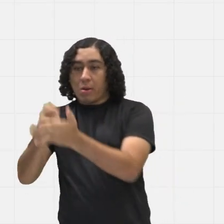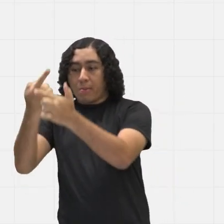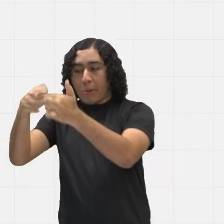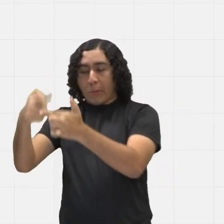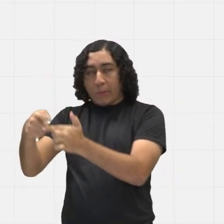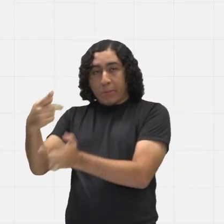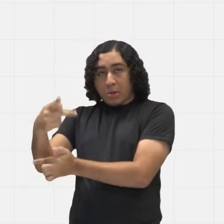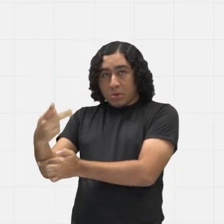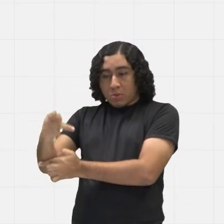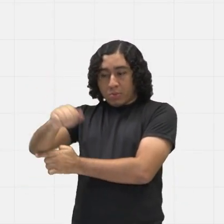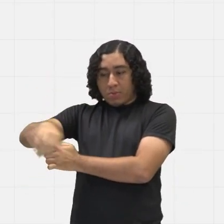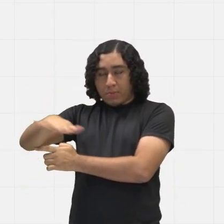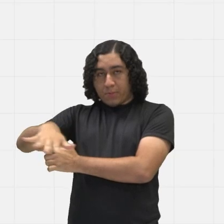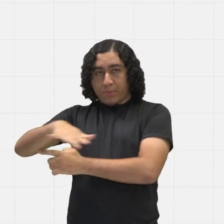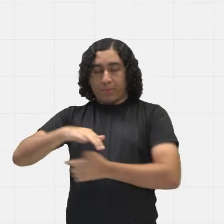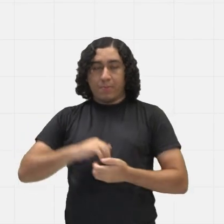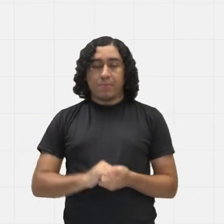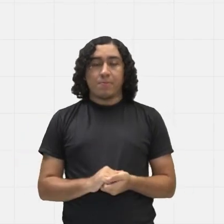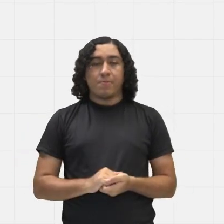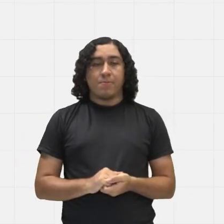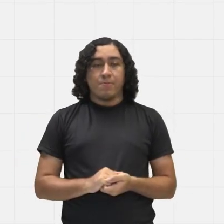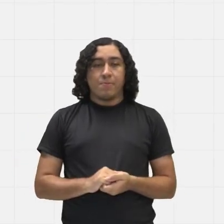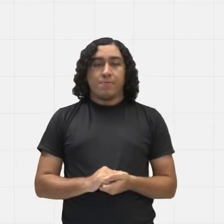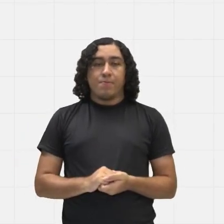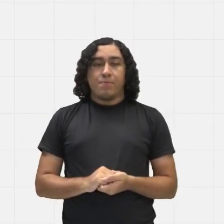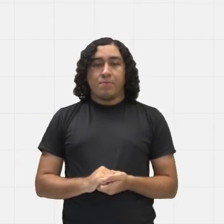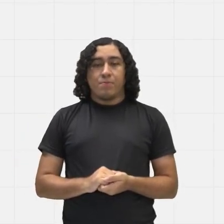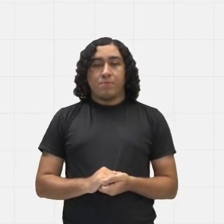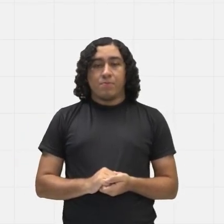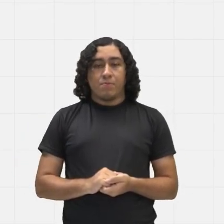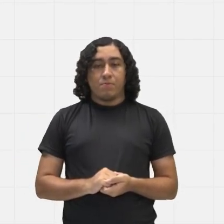na localidade. Próximo.